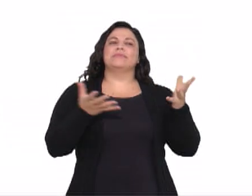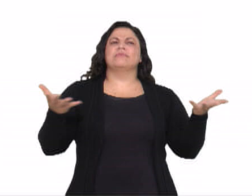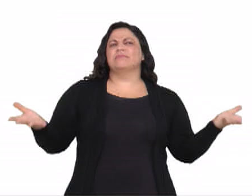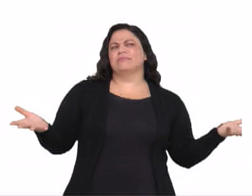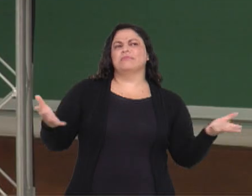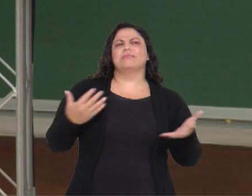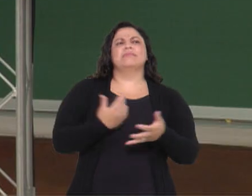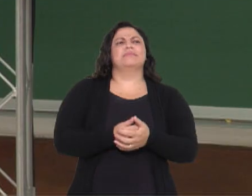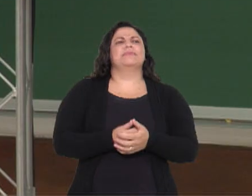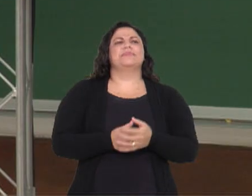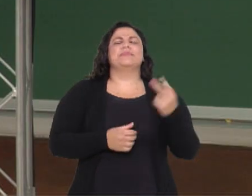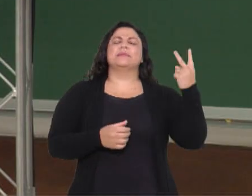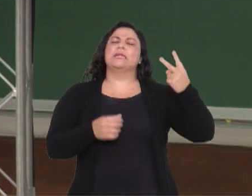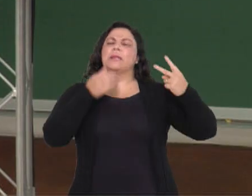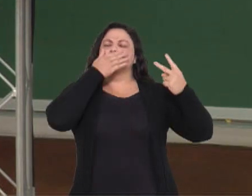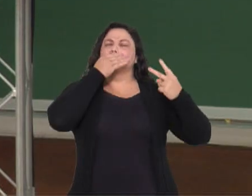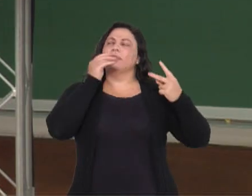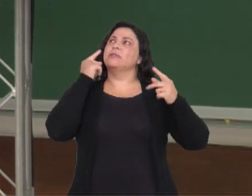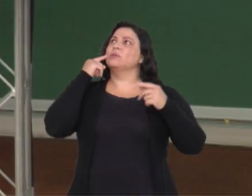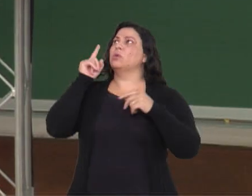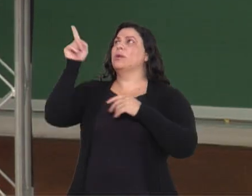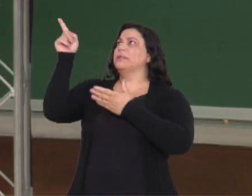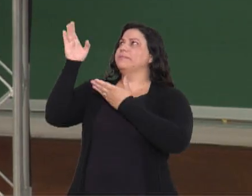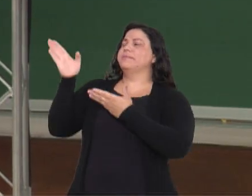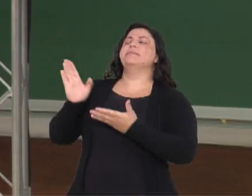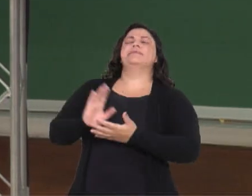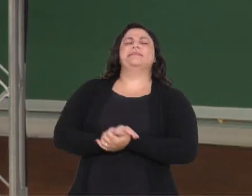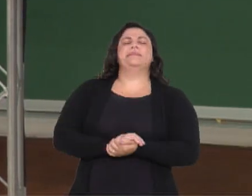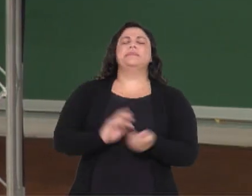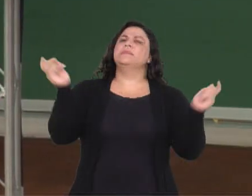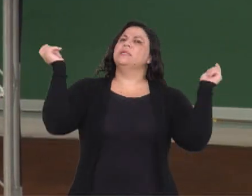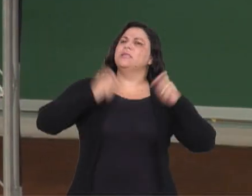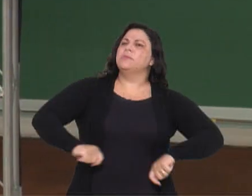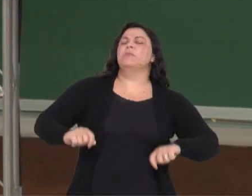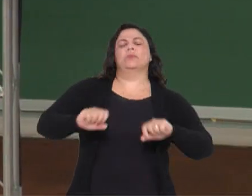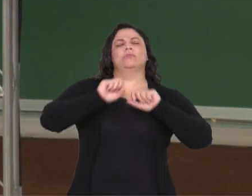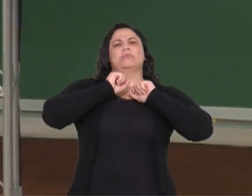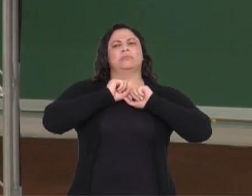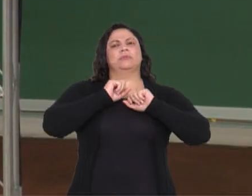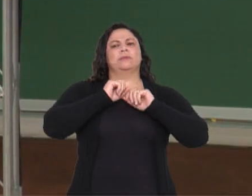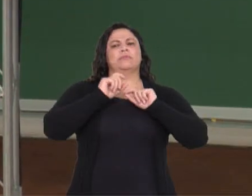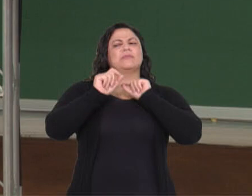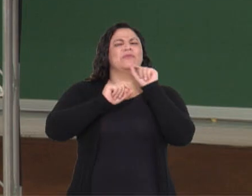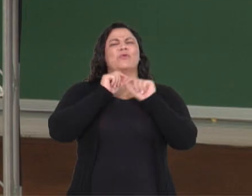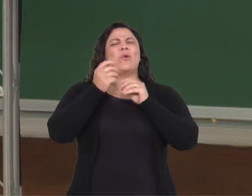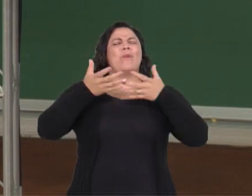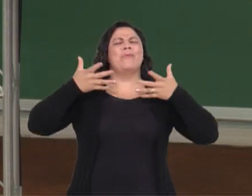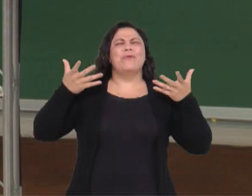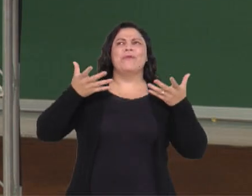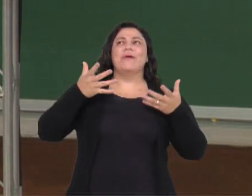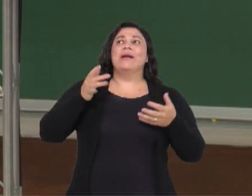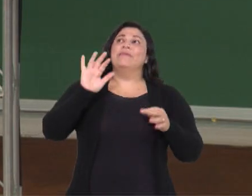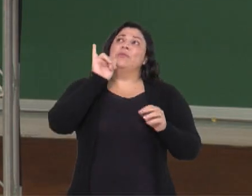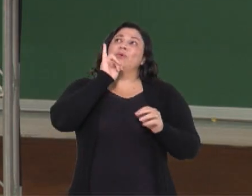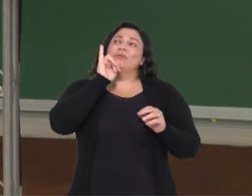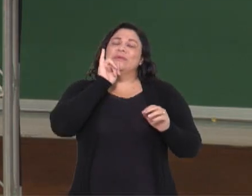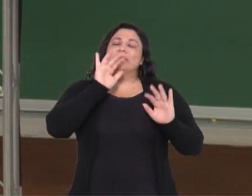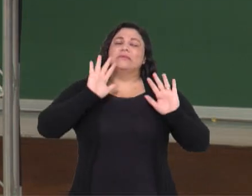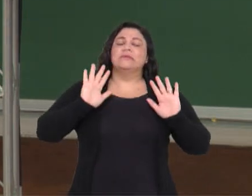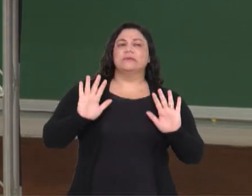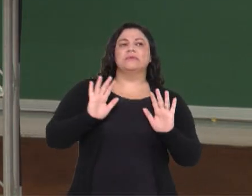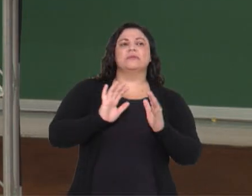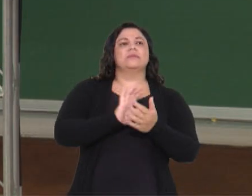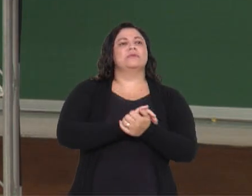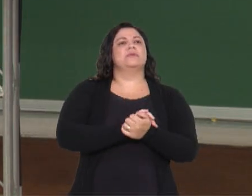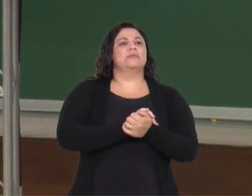2 aqui então. Para que a gente possa trabalhar de uma maneira mais tranquila, a gente tem que supor um valor de raio. Vamos supor o raio